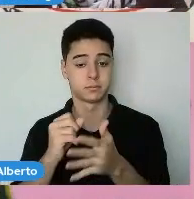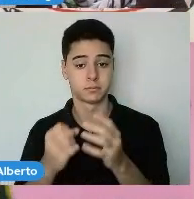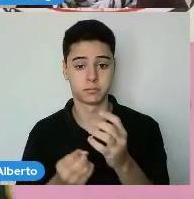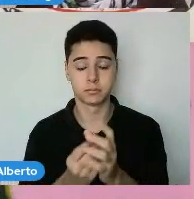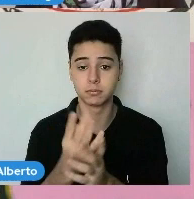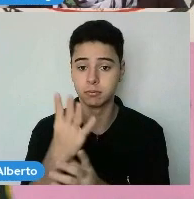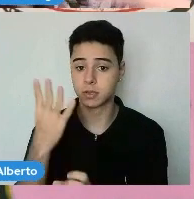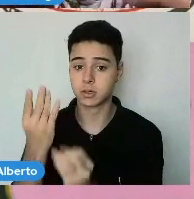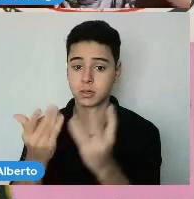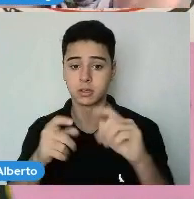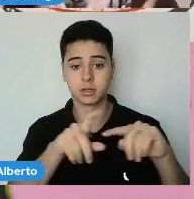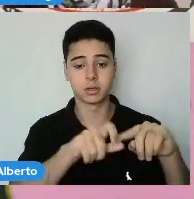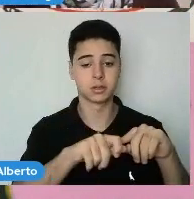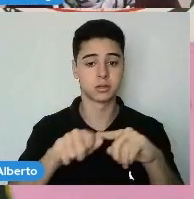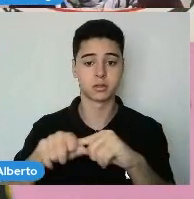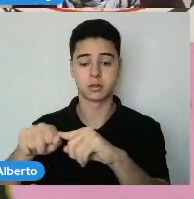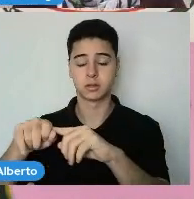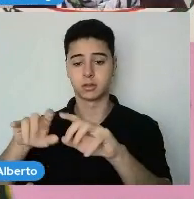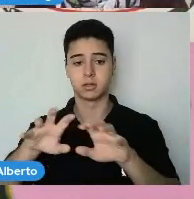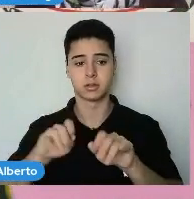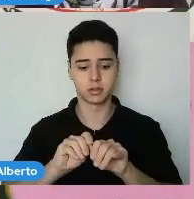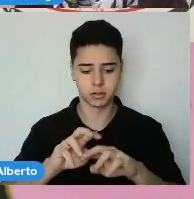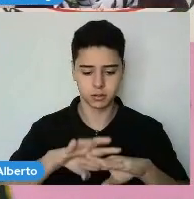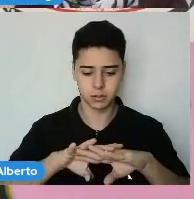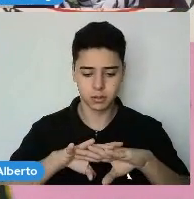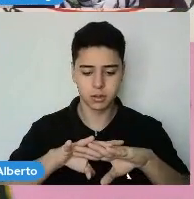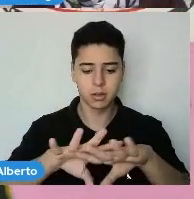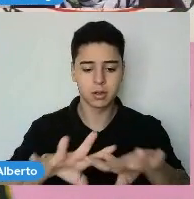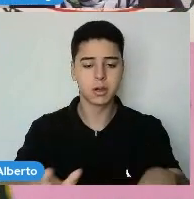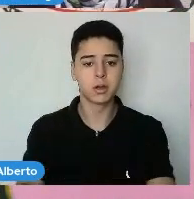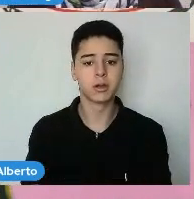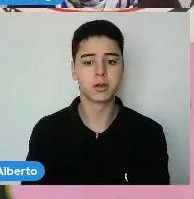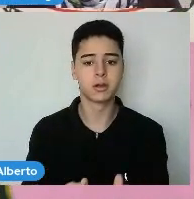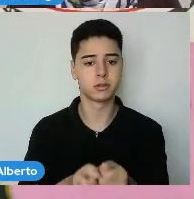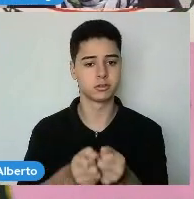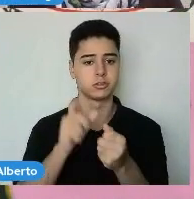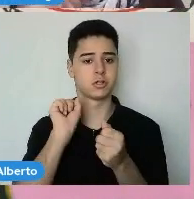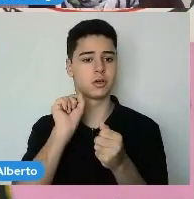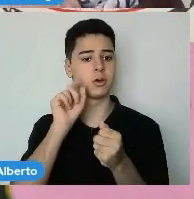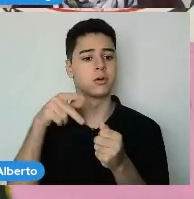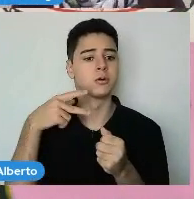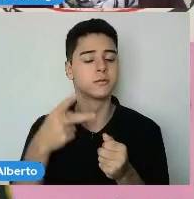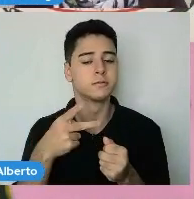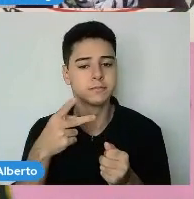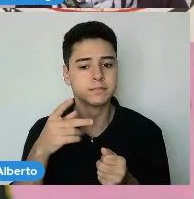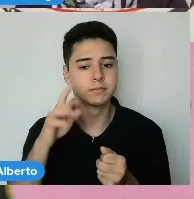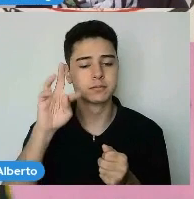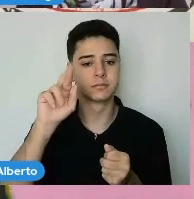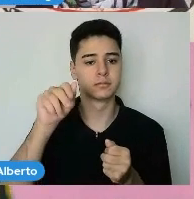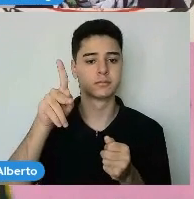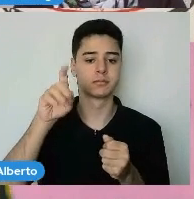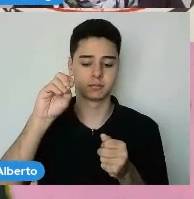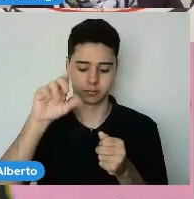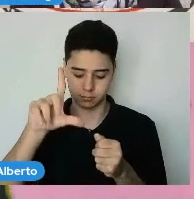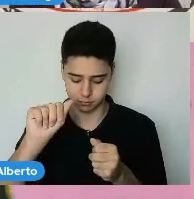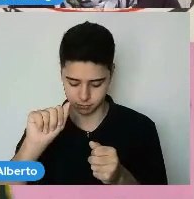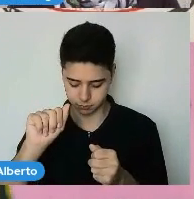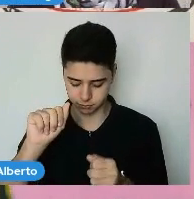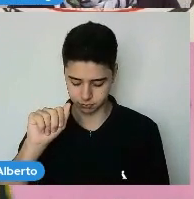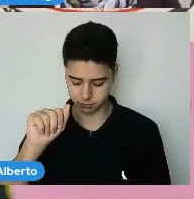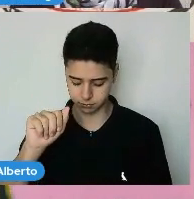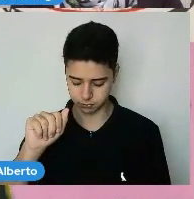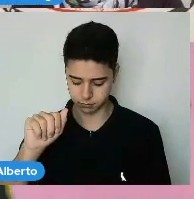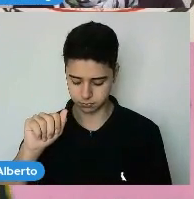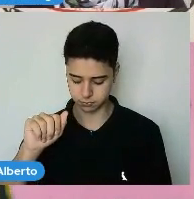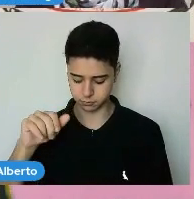essas formas retorcidas, essa rede retorcida aí. O nome dela é Trapola, dessa obra é Trapola, é do Pino